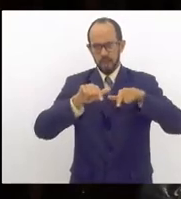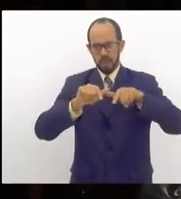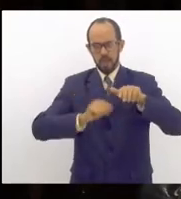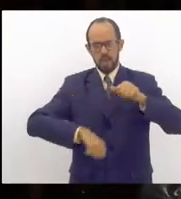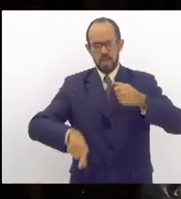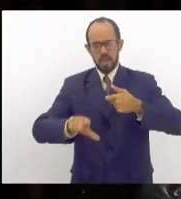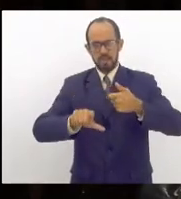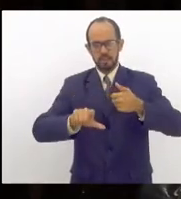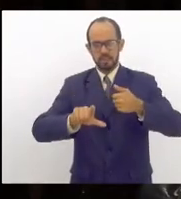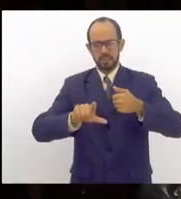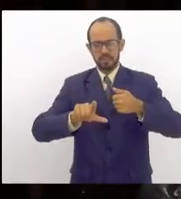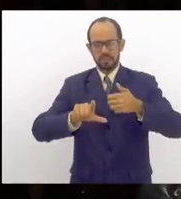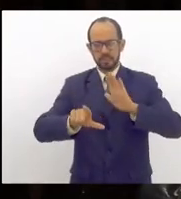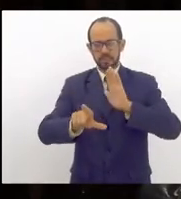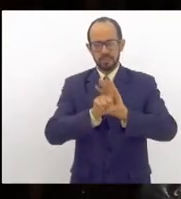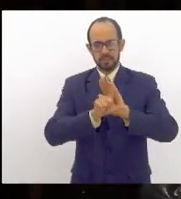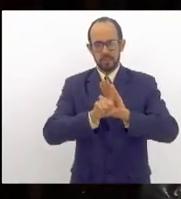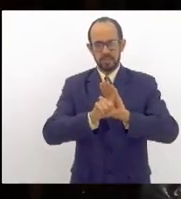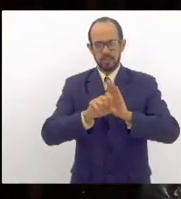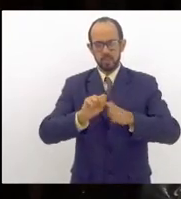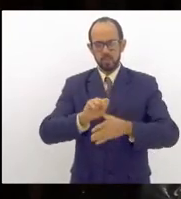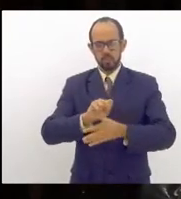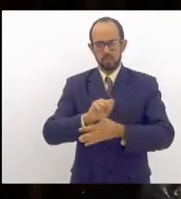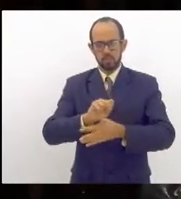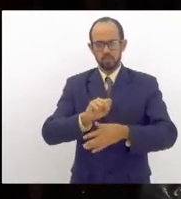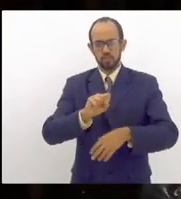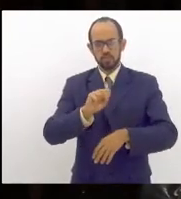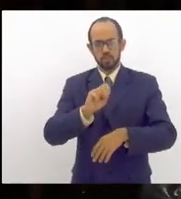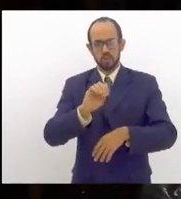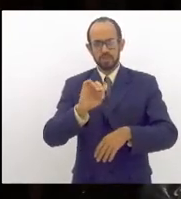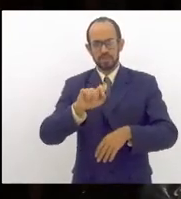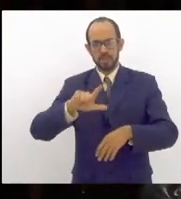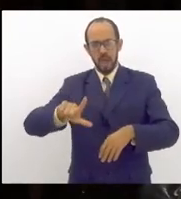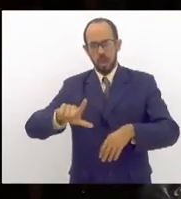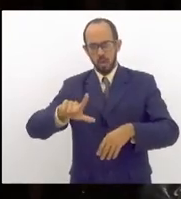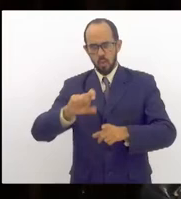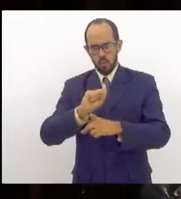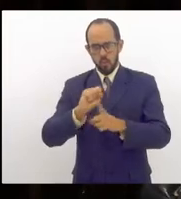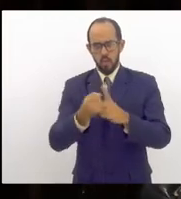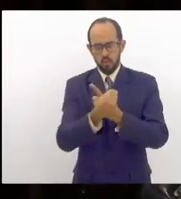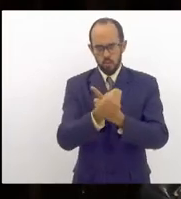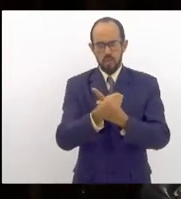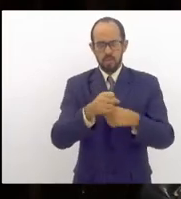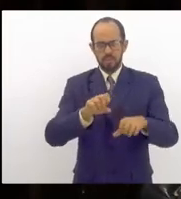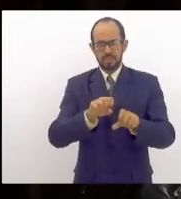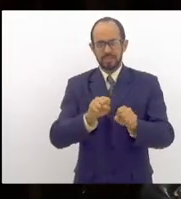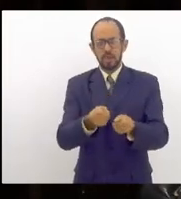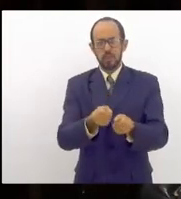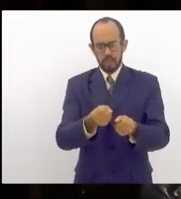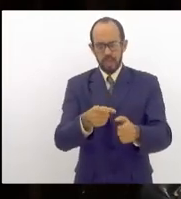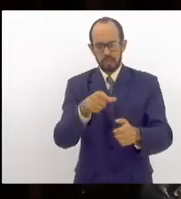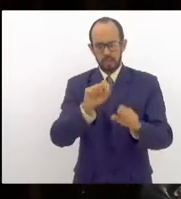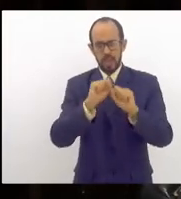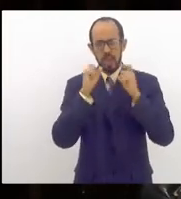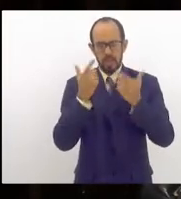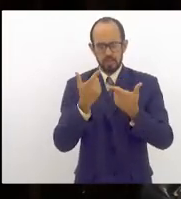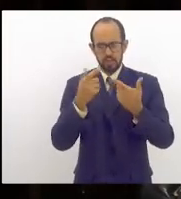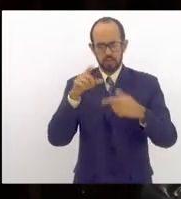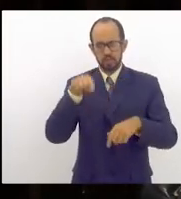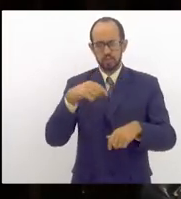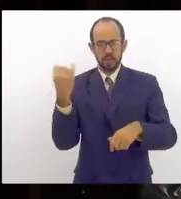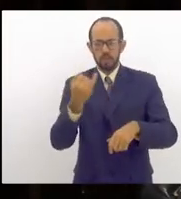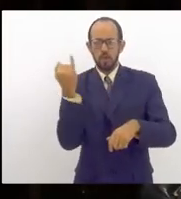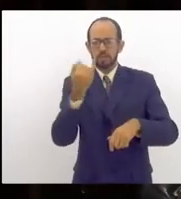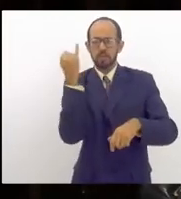e segurar e Seguridade Social da alerj eu penso Mônica que essa comissão ela é central nos maiores